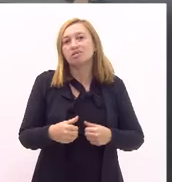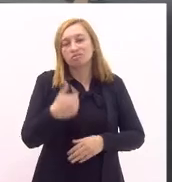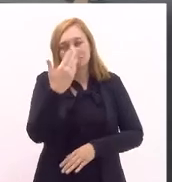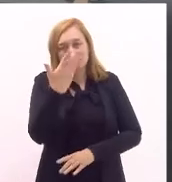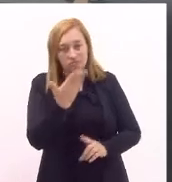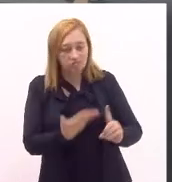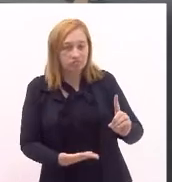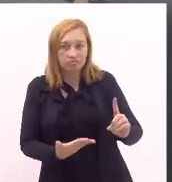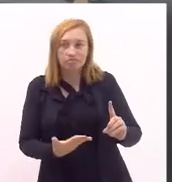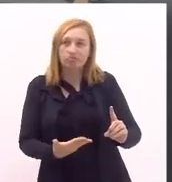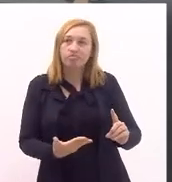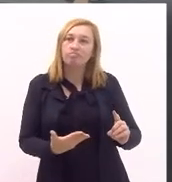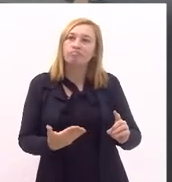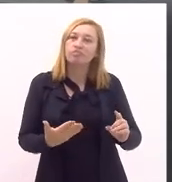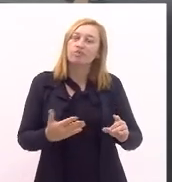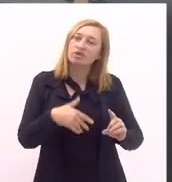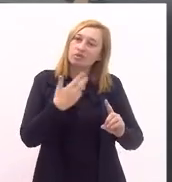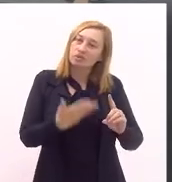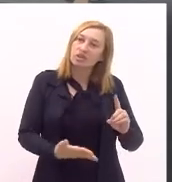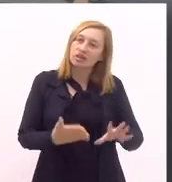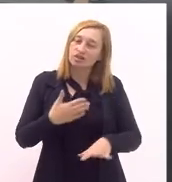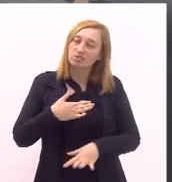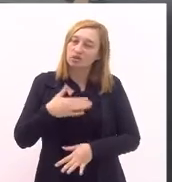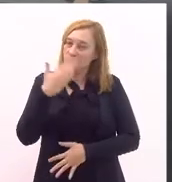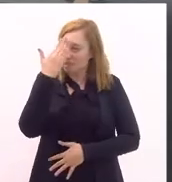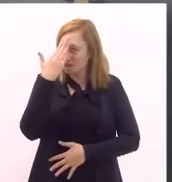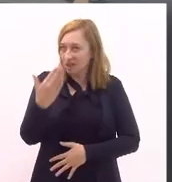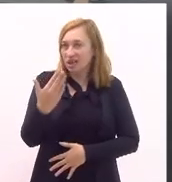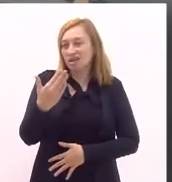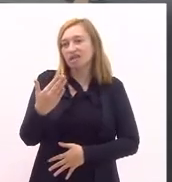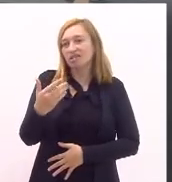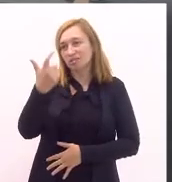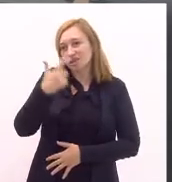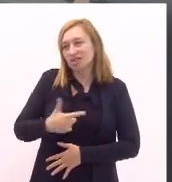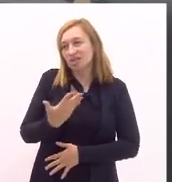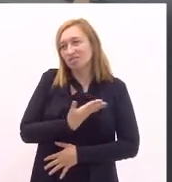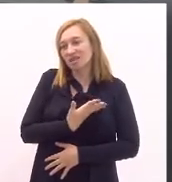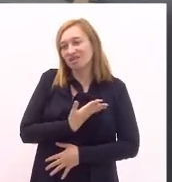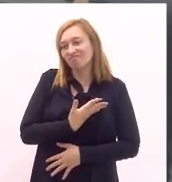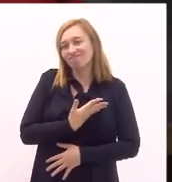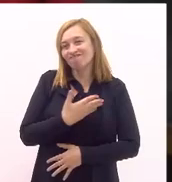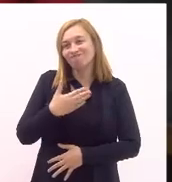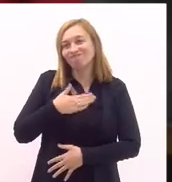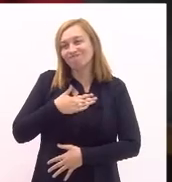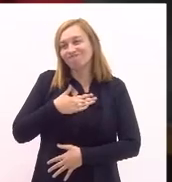esse exemplo eu faço hoje a minha homenagem muito obrigada por ser minha amiga